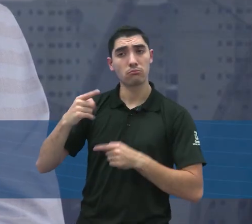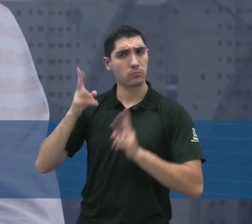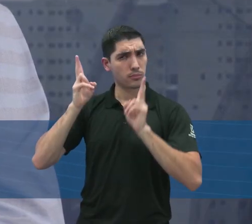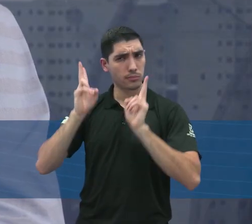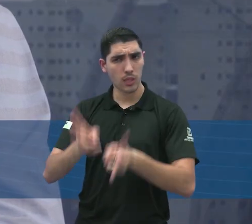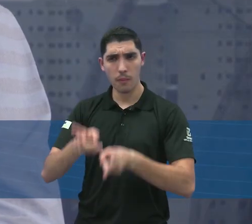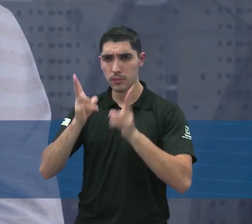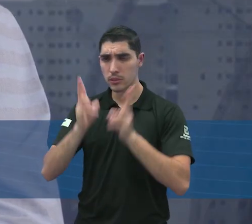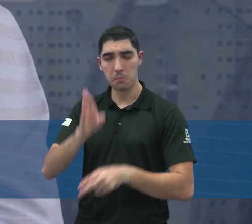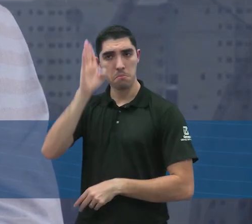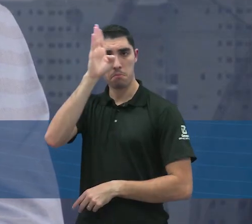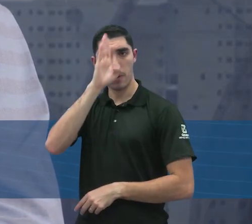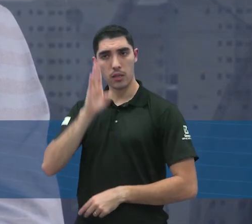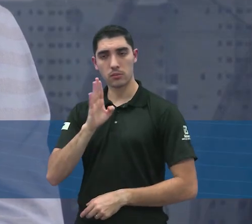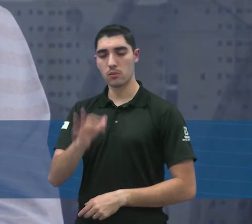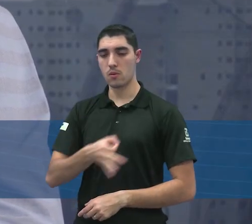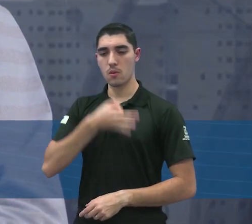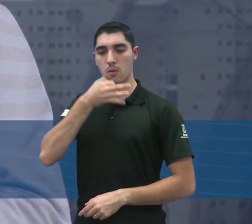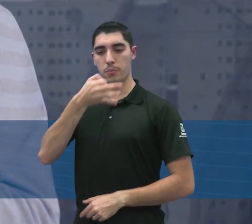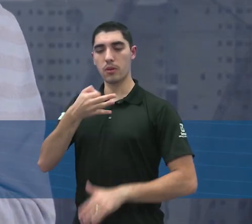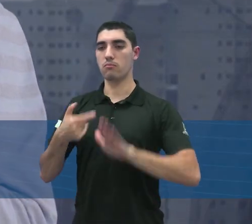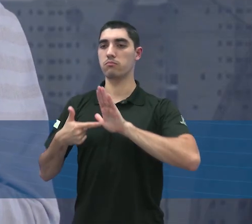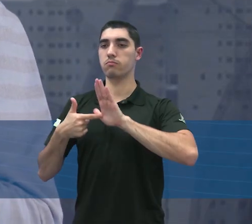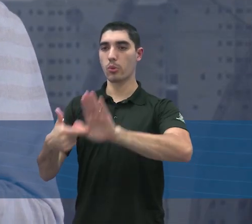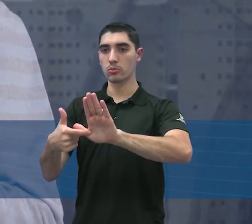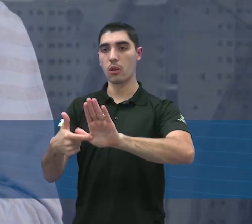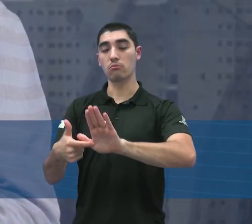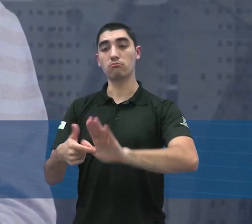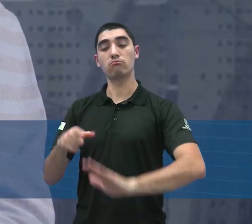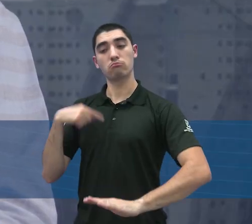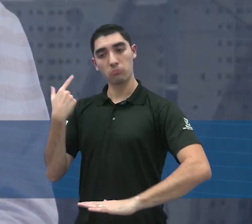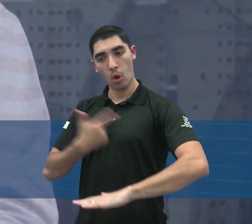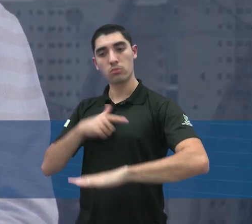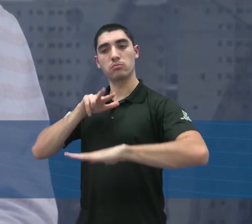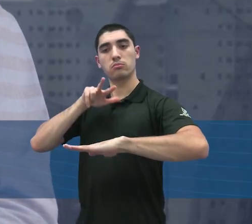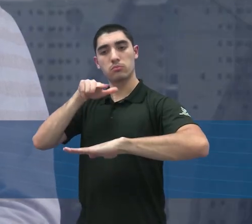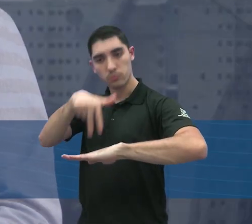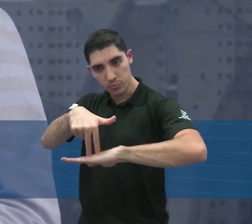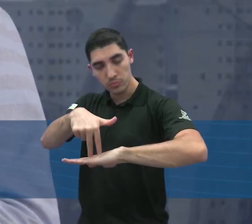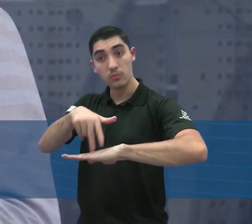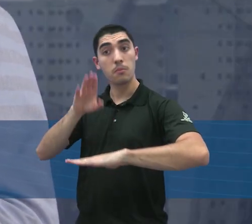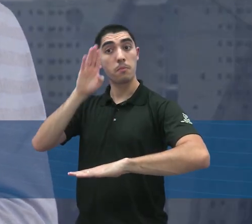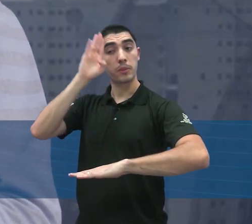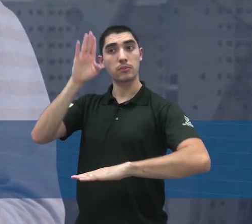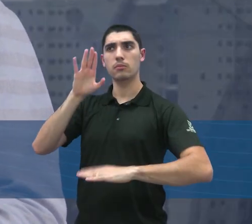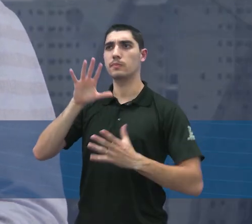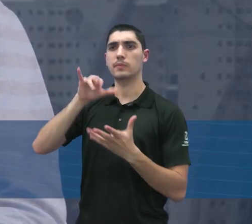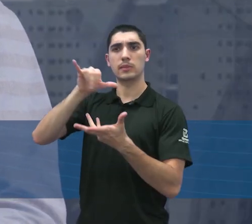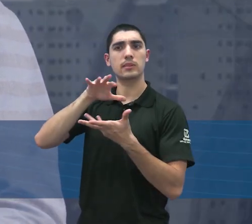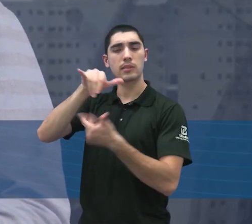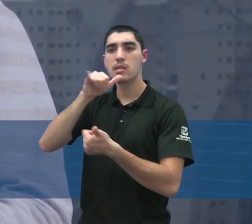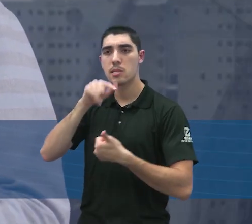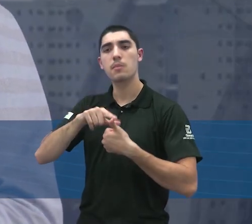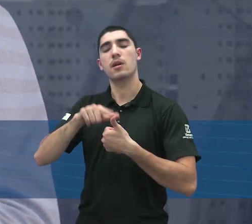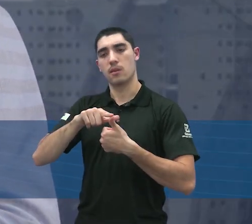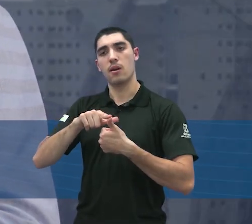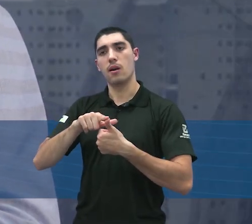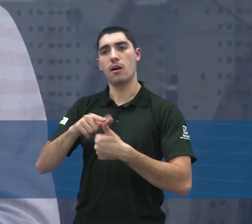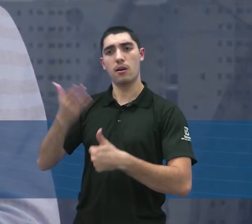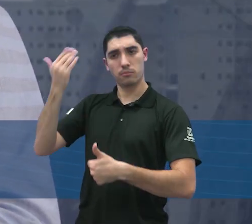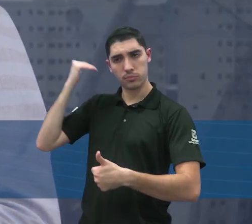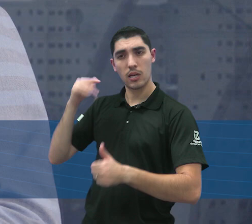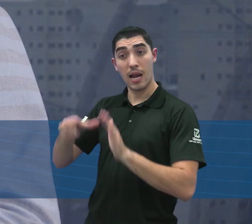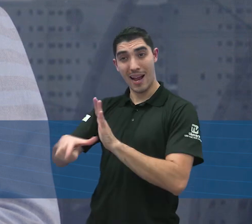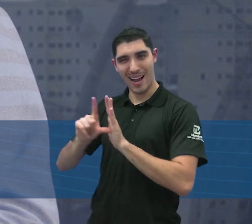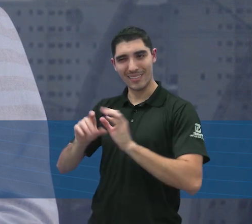se posicionar como um ator que buscou ter a voz nas organizações internacionais. Foi assim na Liga das Nações, antecessora da